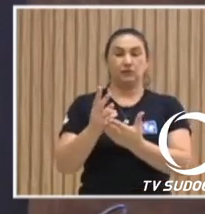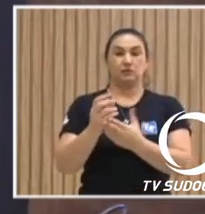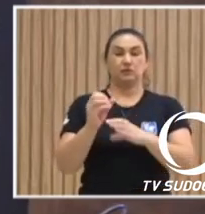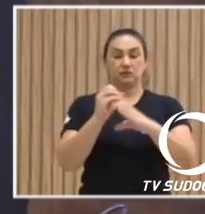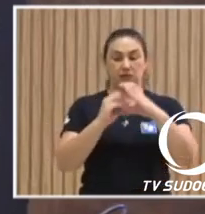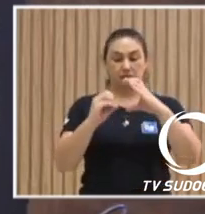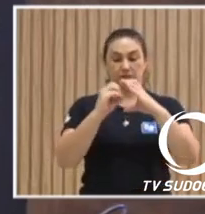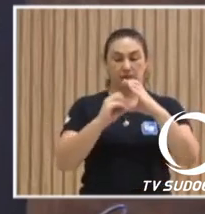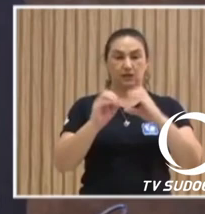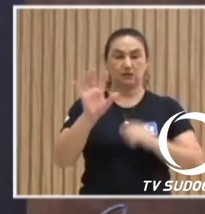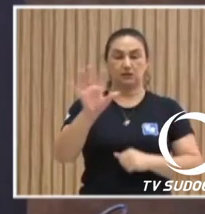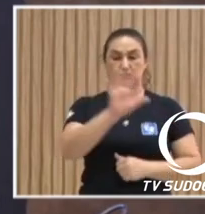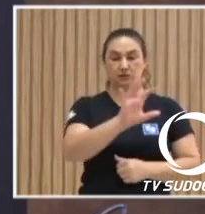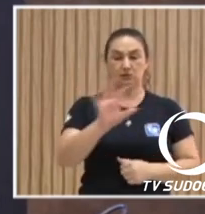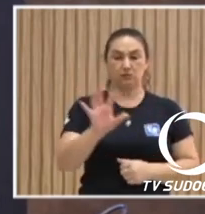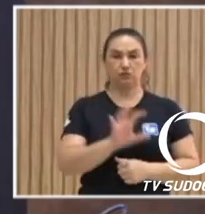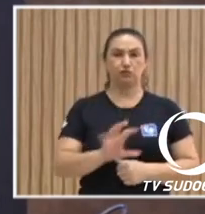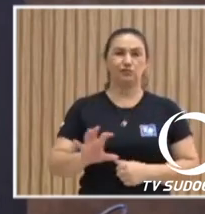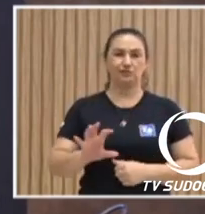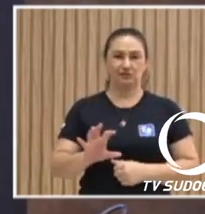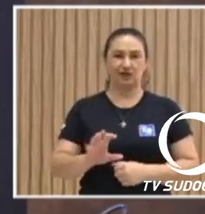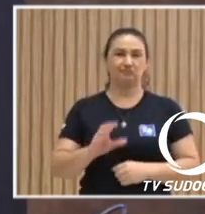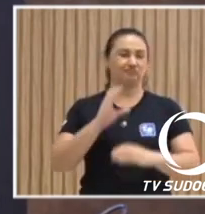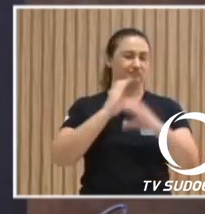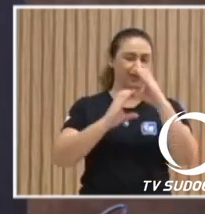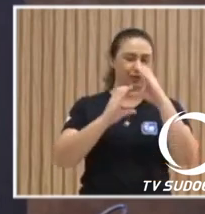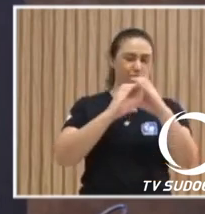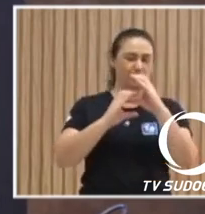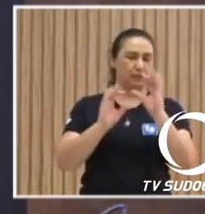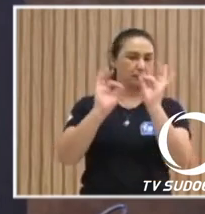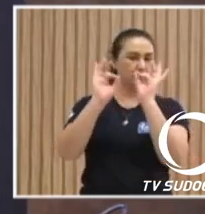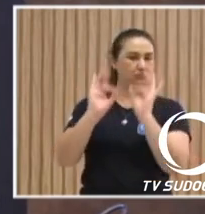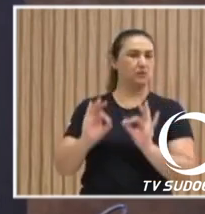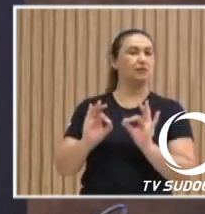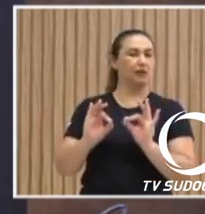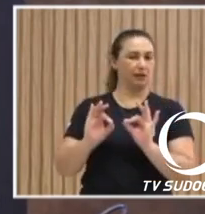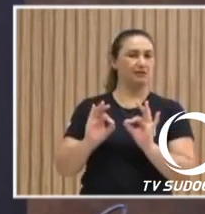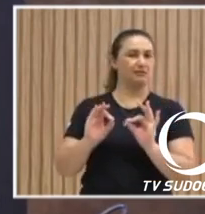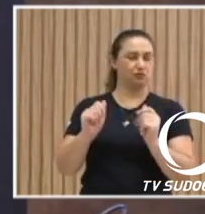regional e proporcionar uma comunicação sincera junto aos ouvintes.